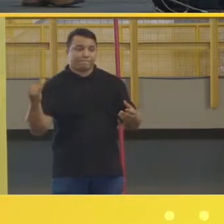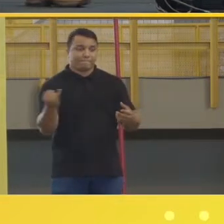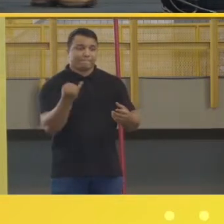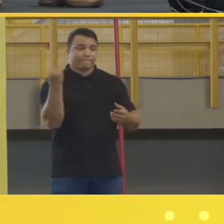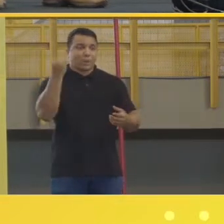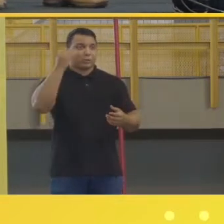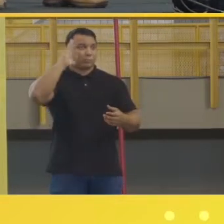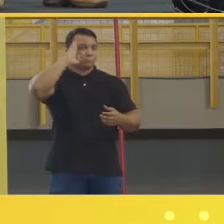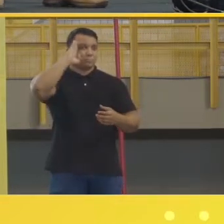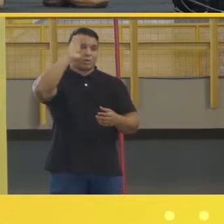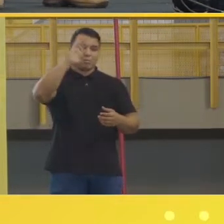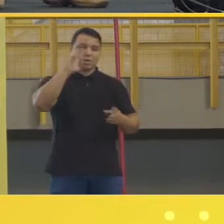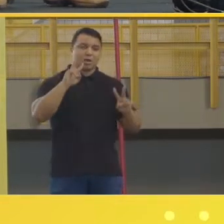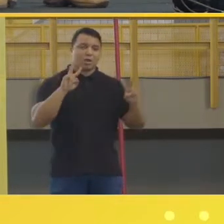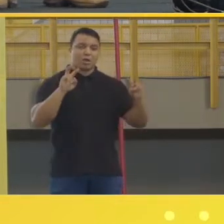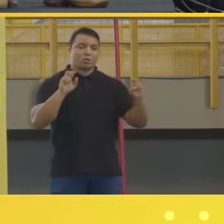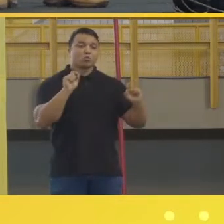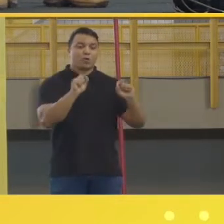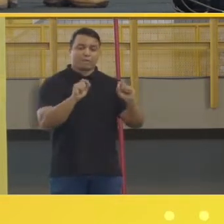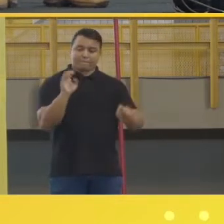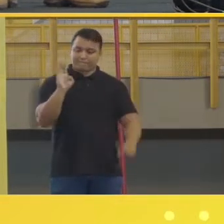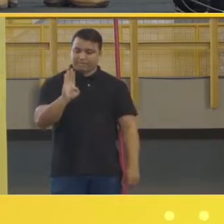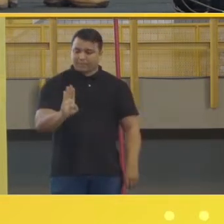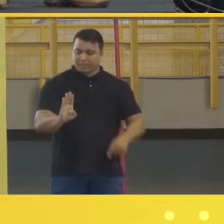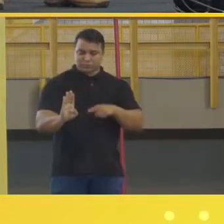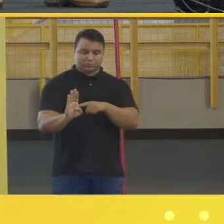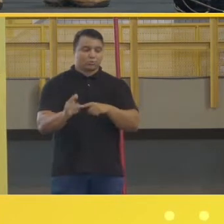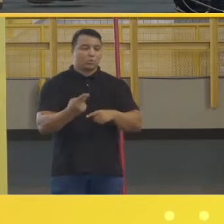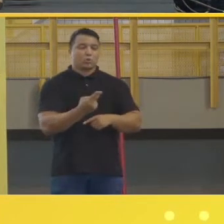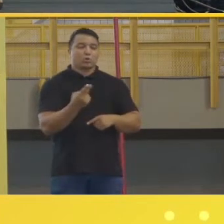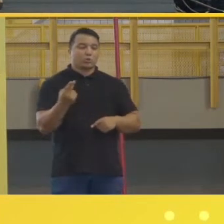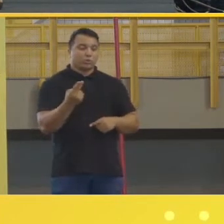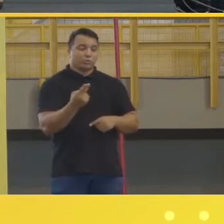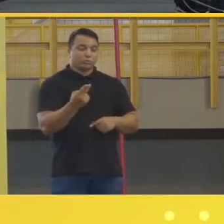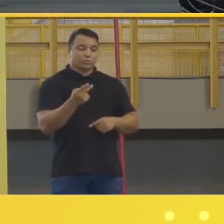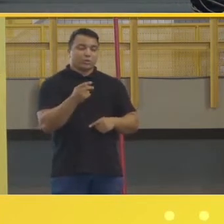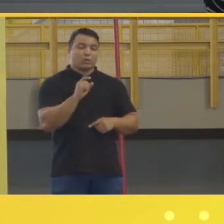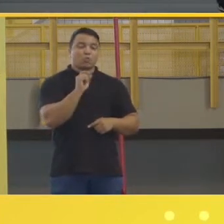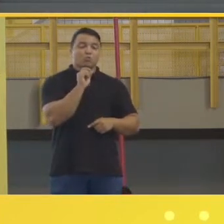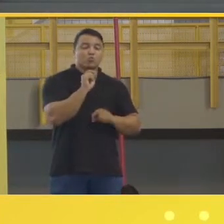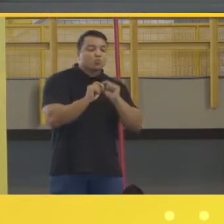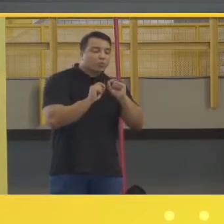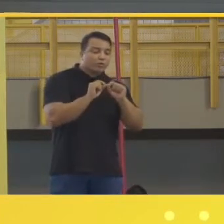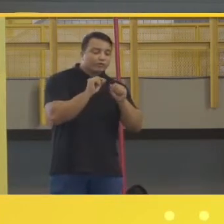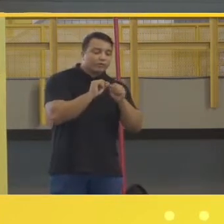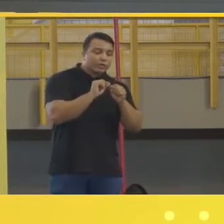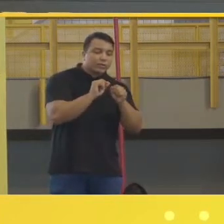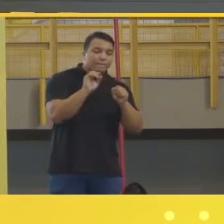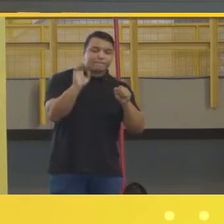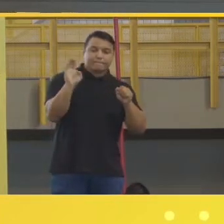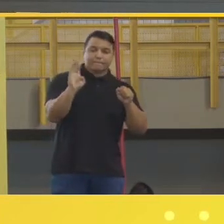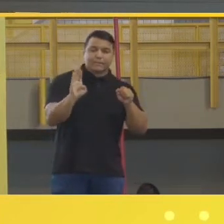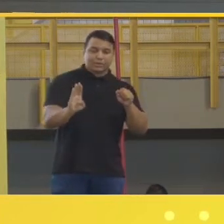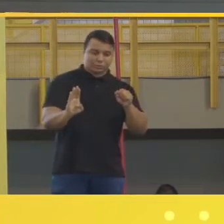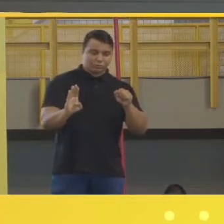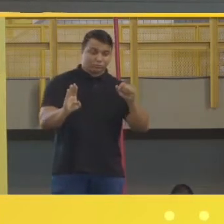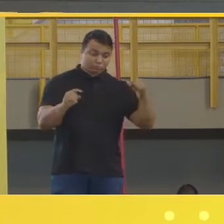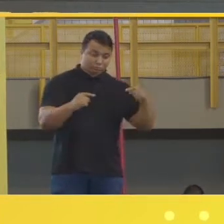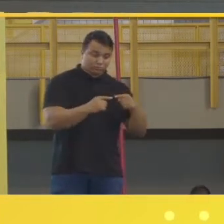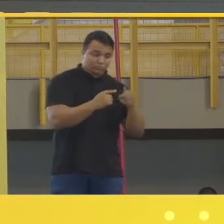importantes obras a respeito do Brasil, chamada O que faz Brasil,